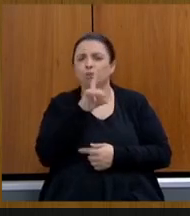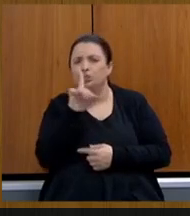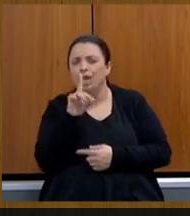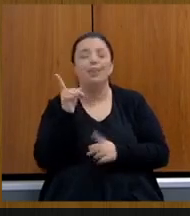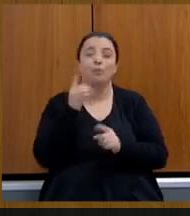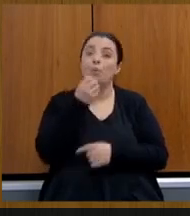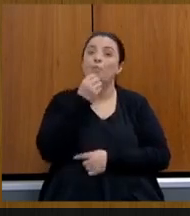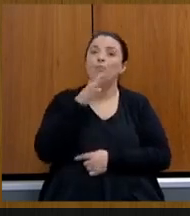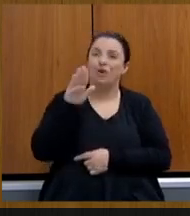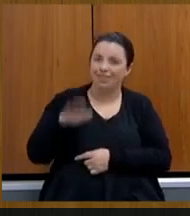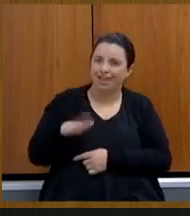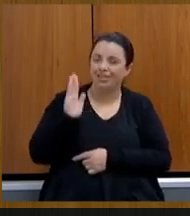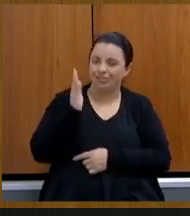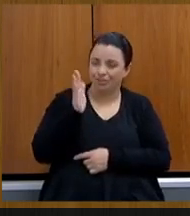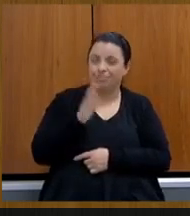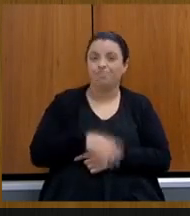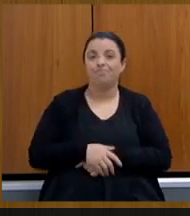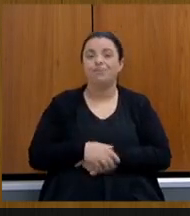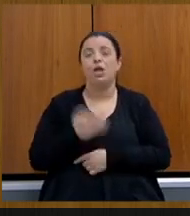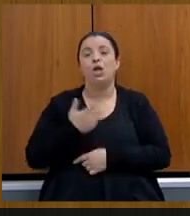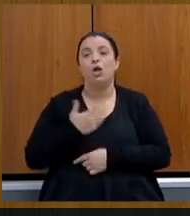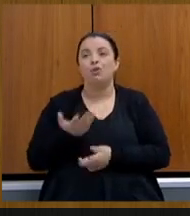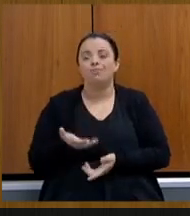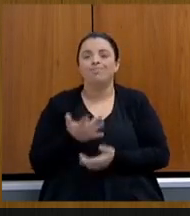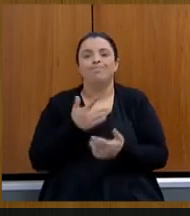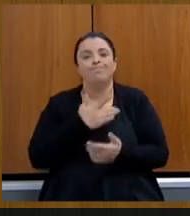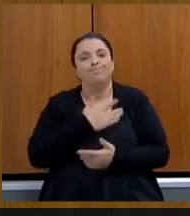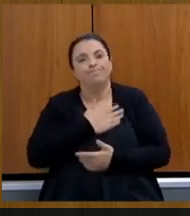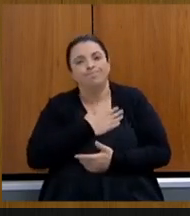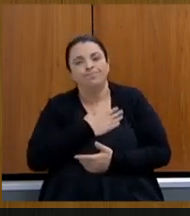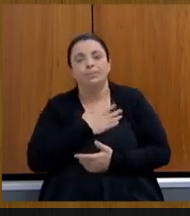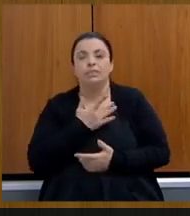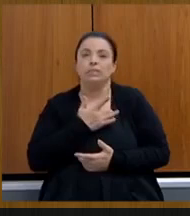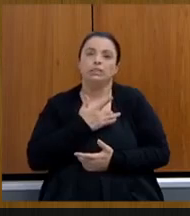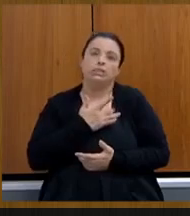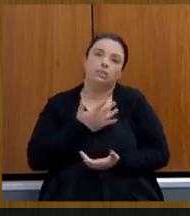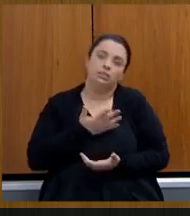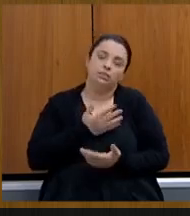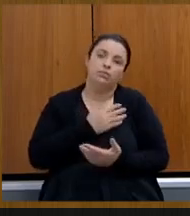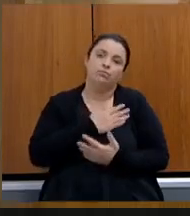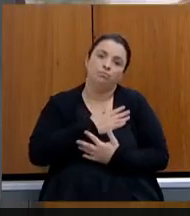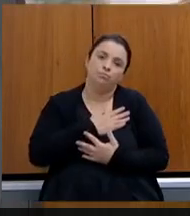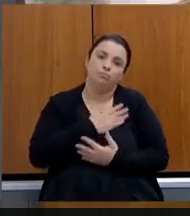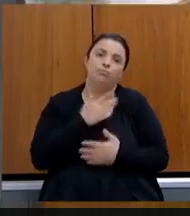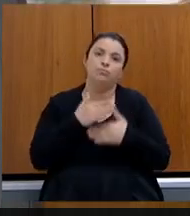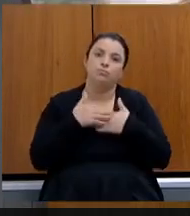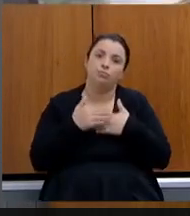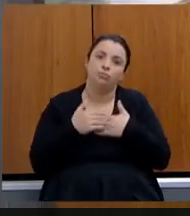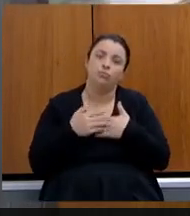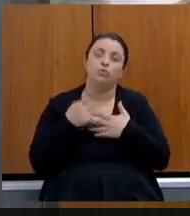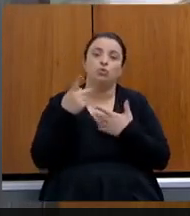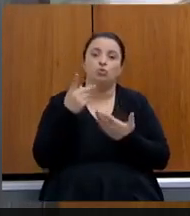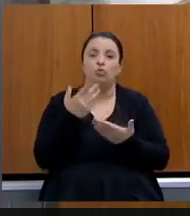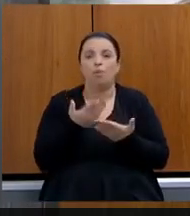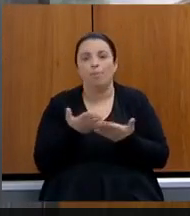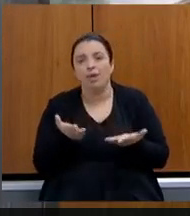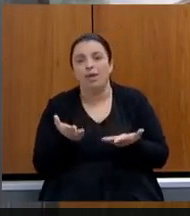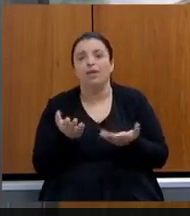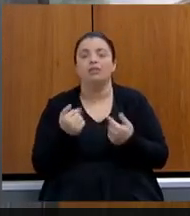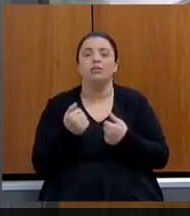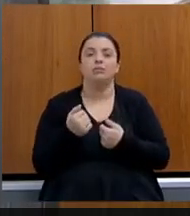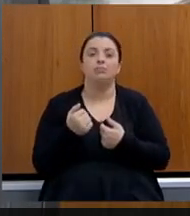três minutos eu queria expressar meus profundos sentimentos em relação a sua perda meu carinho com a sua luta